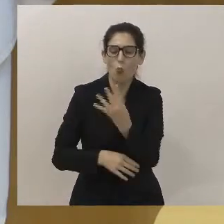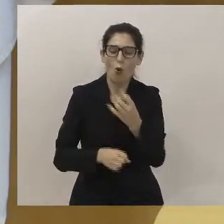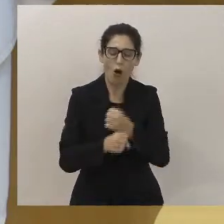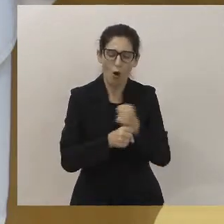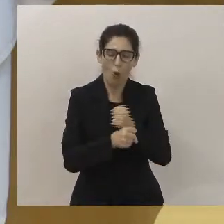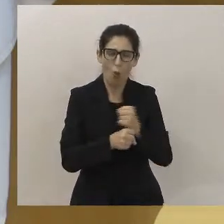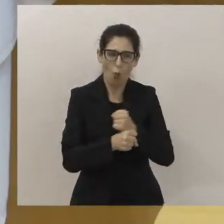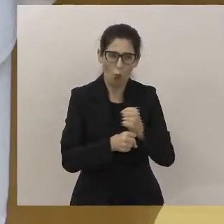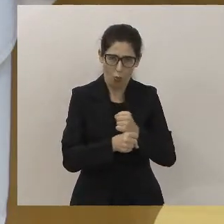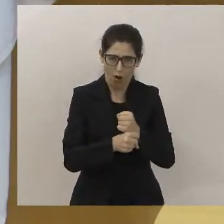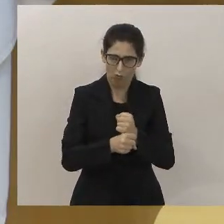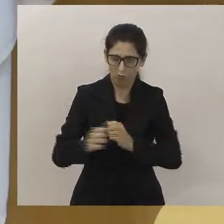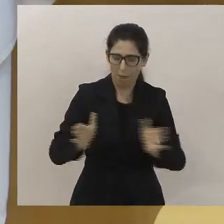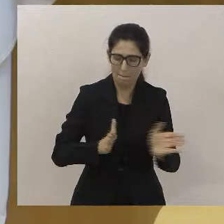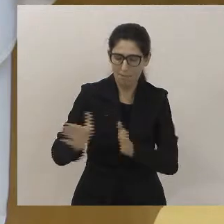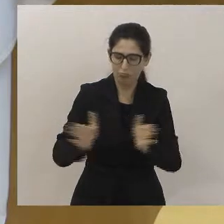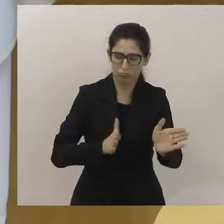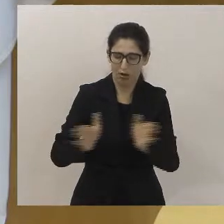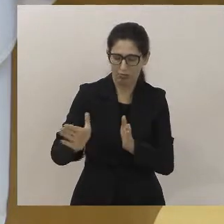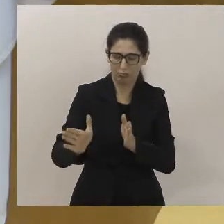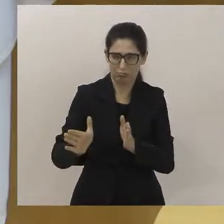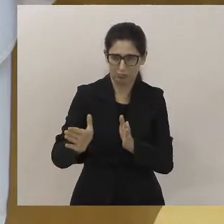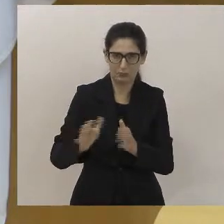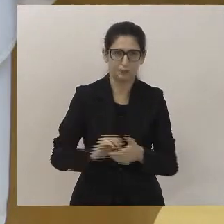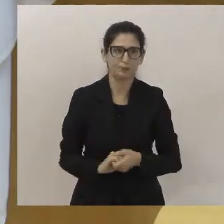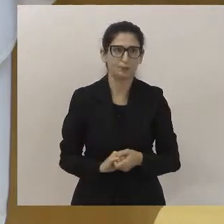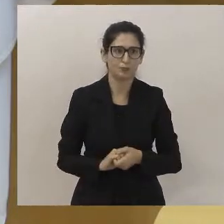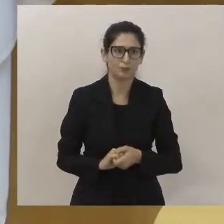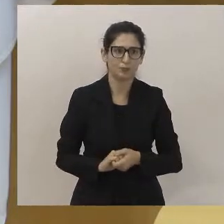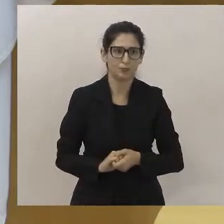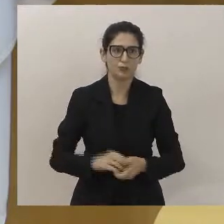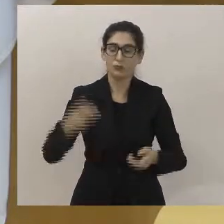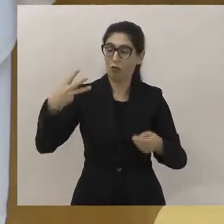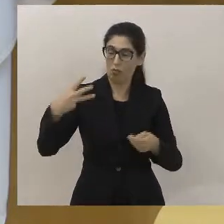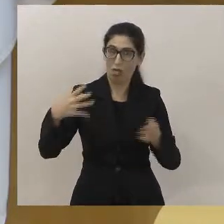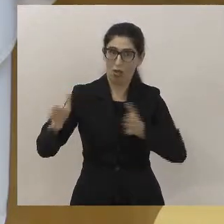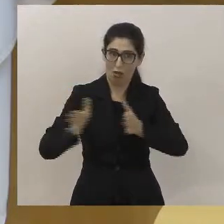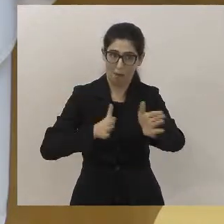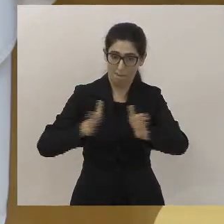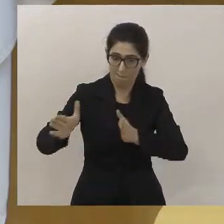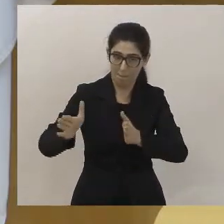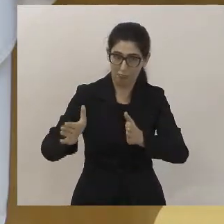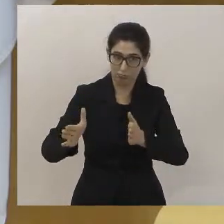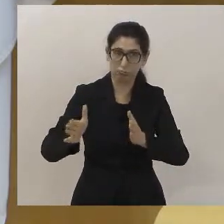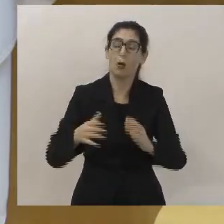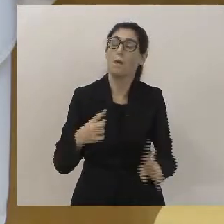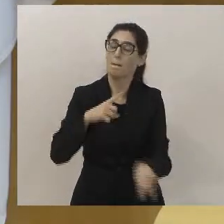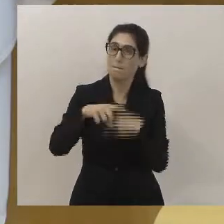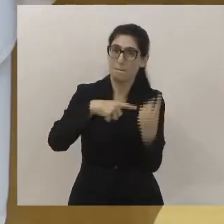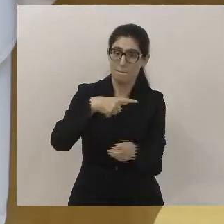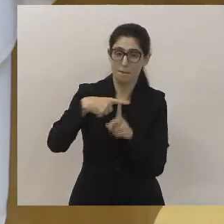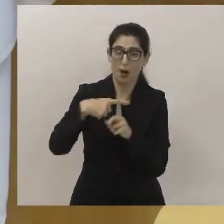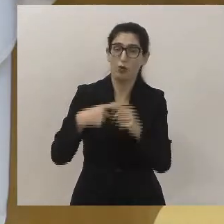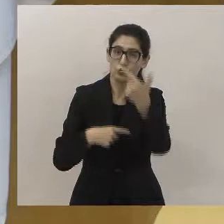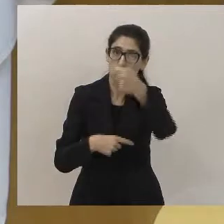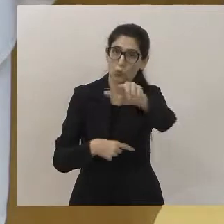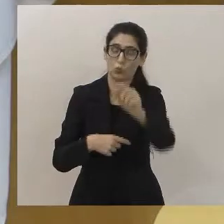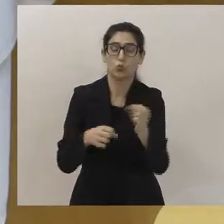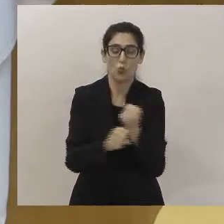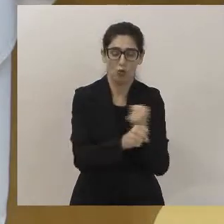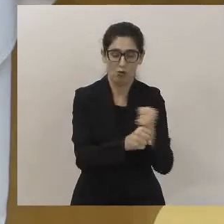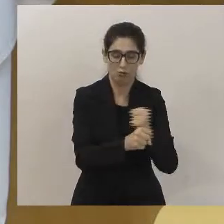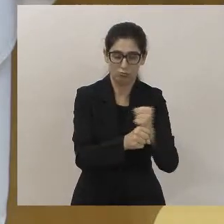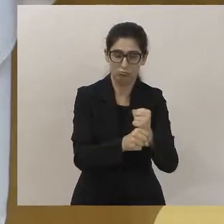de gestão apontando 3 da atual gestão mas o próximo e vai entrar